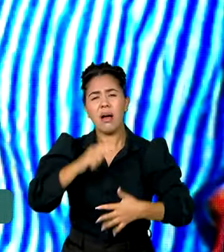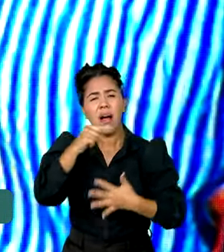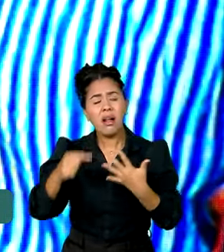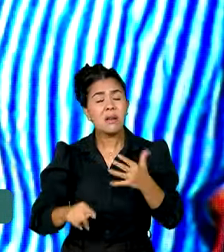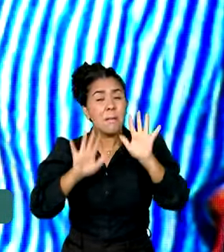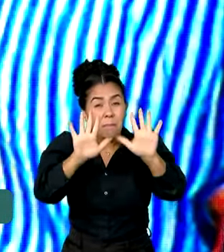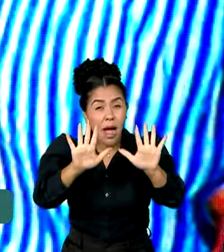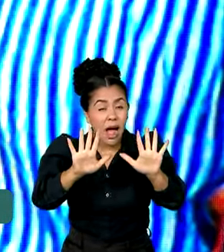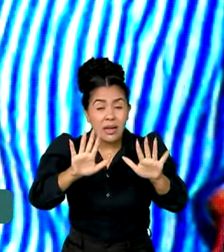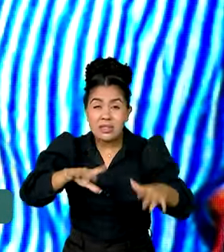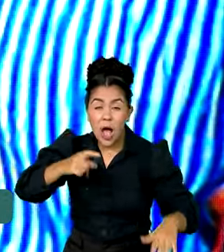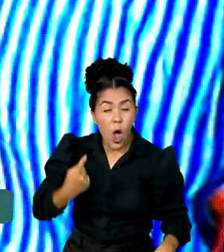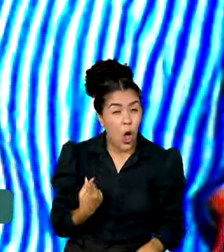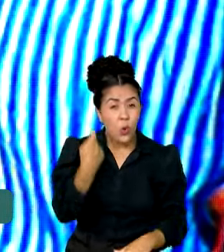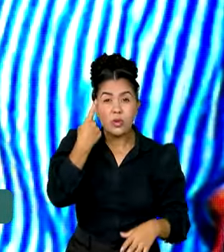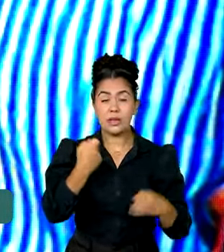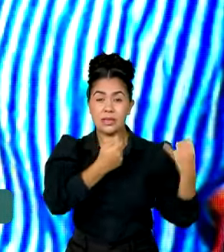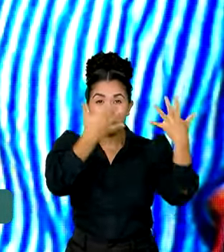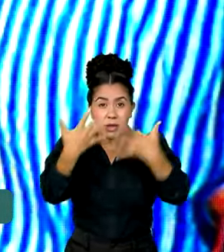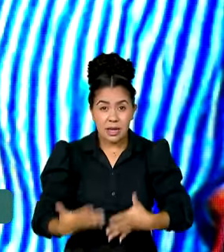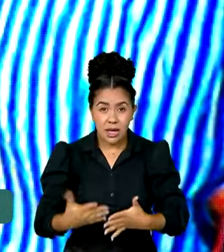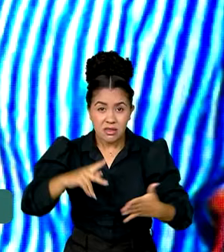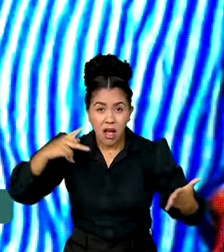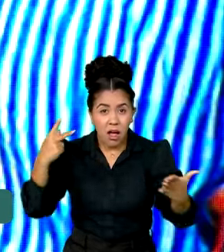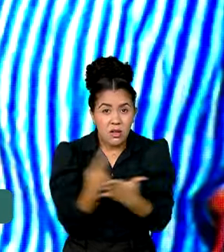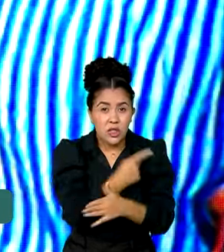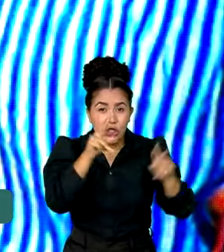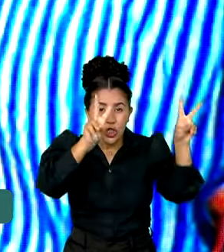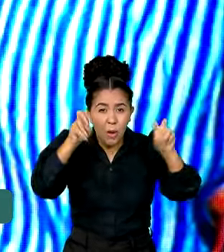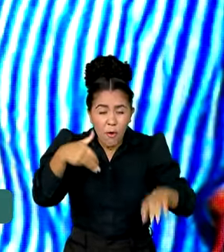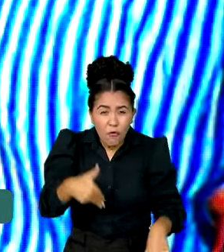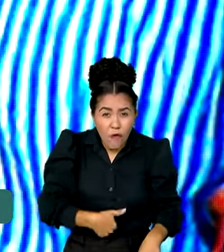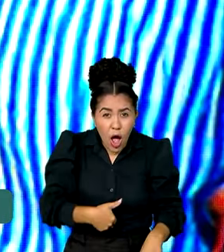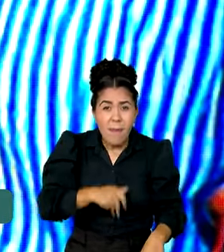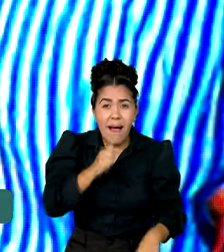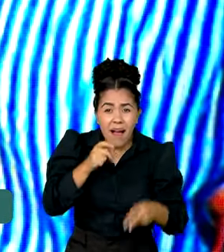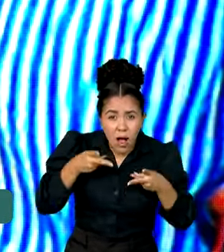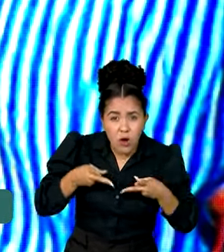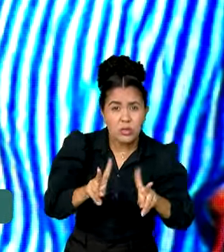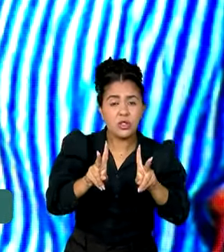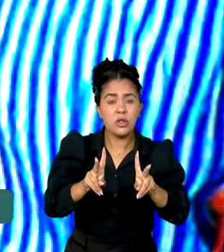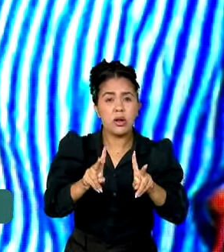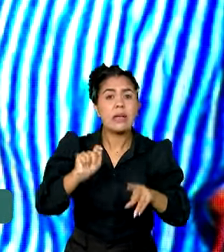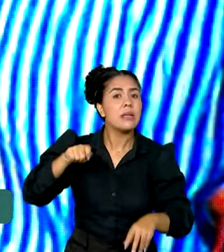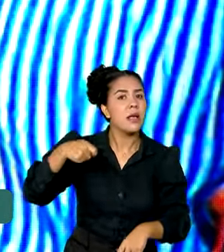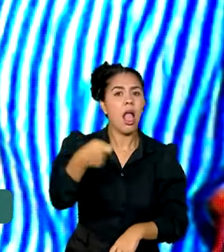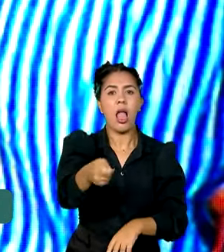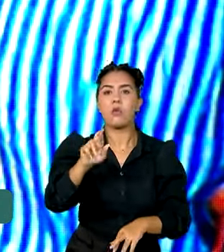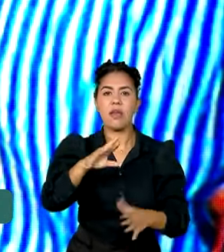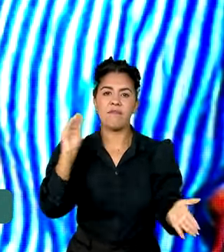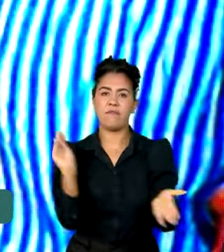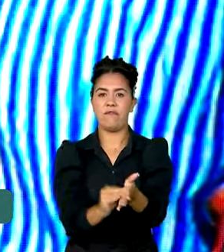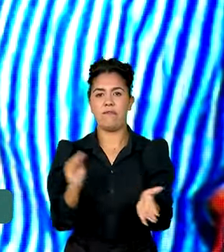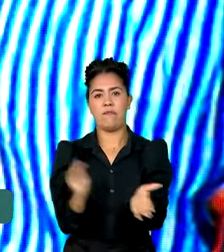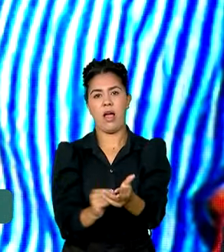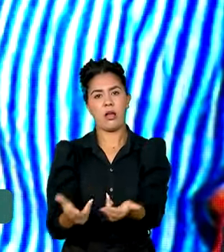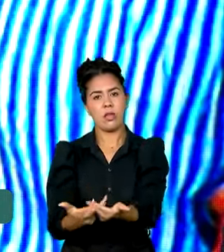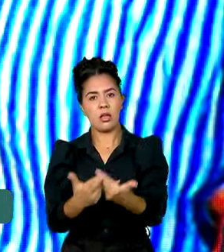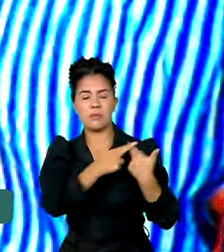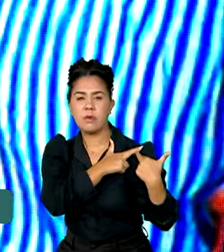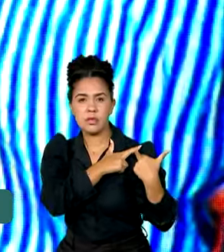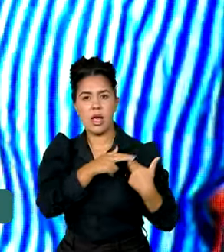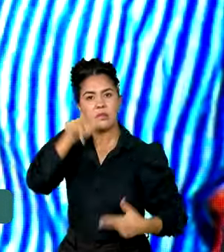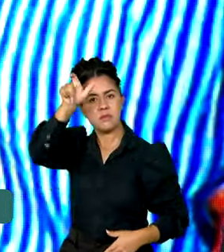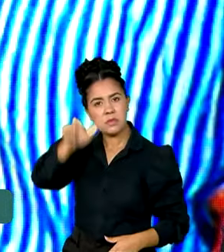é que a única explicação para a existência da fome é uma coisa chamada irresponsabilidade de quem